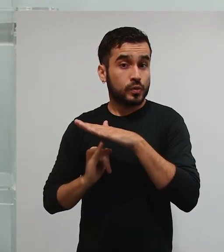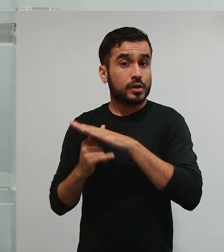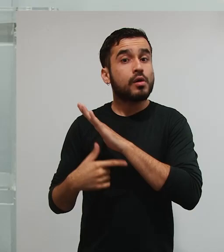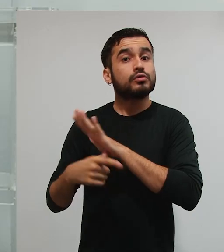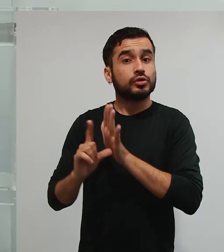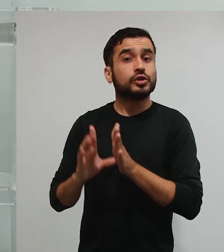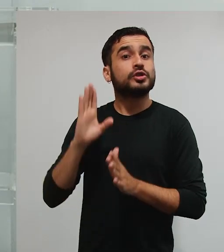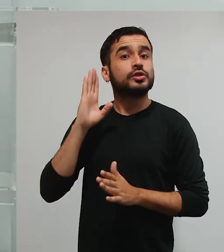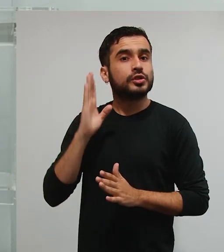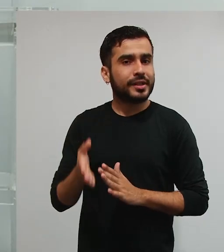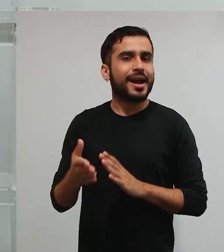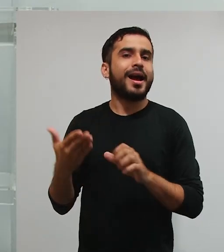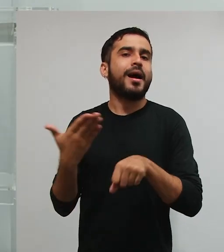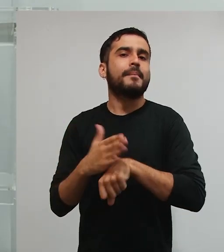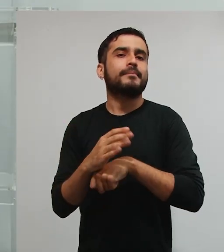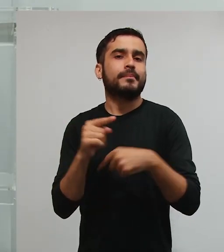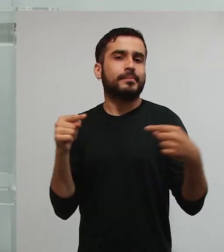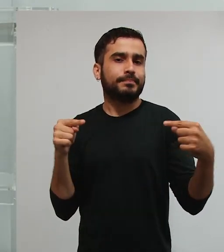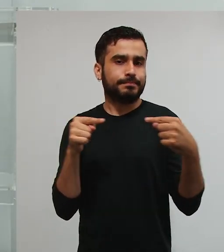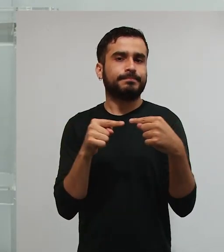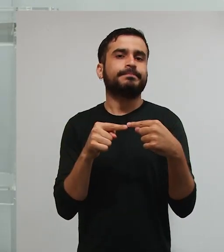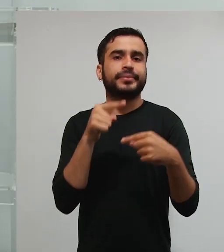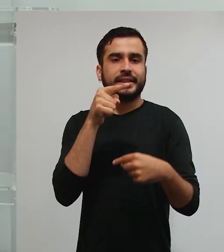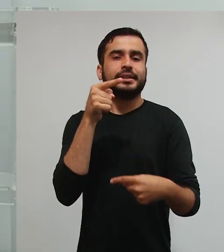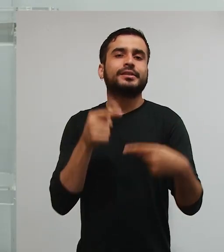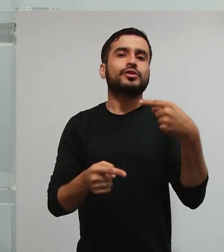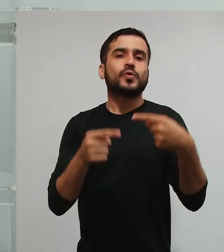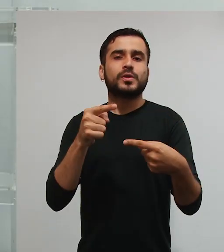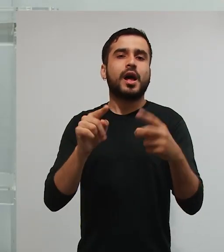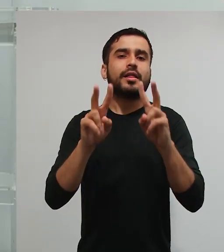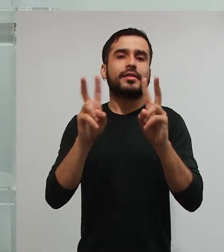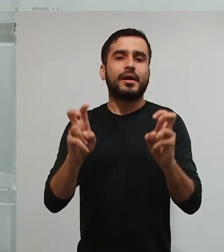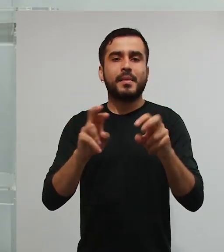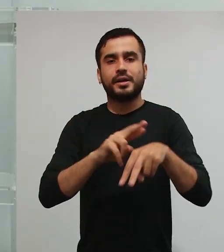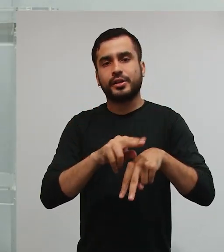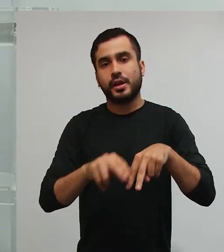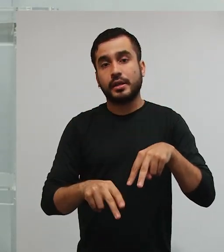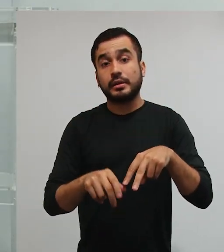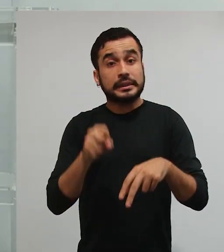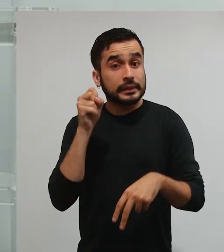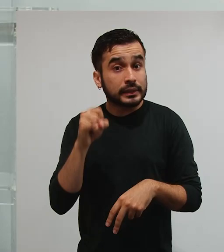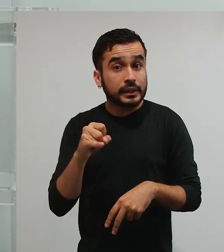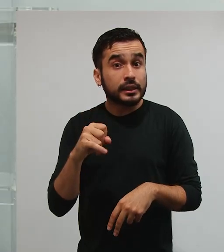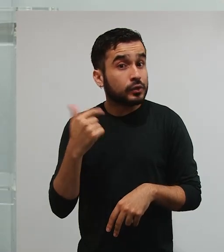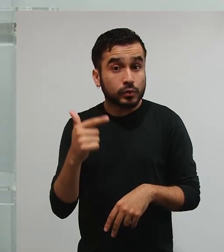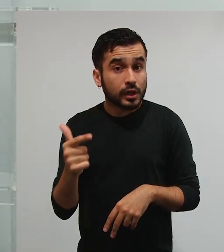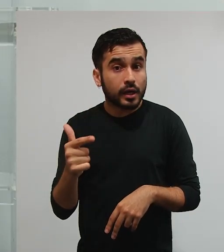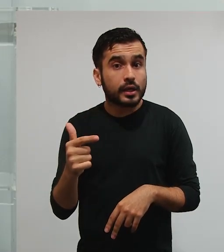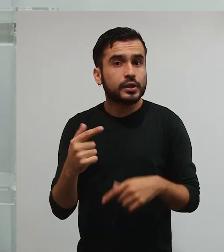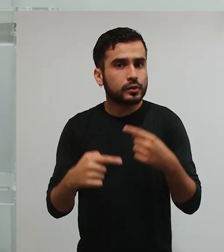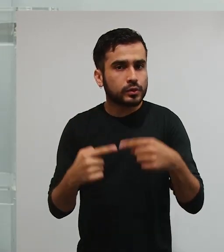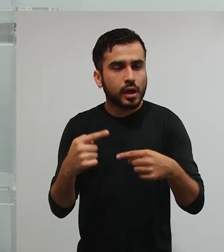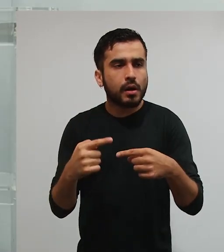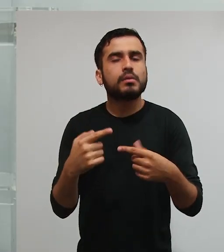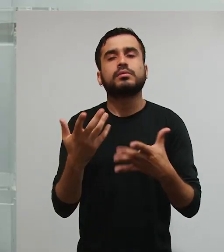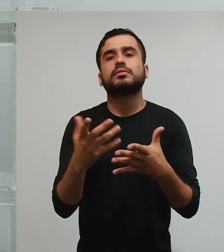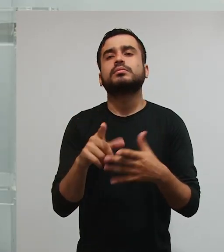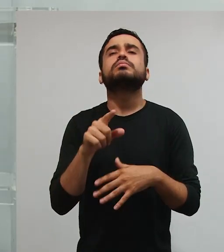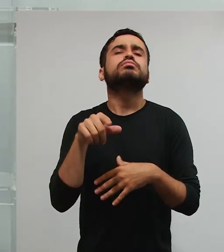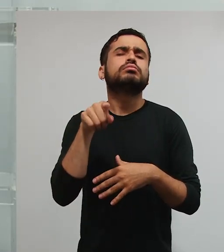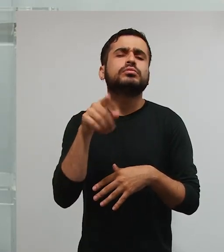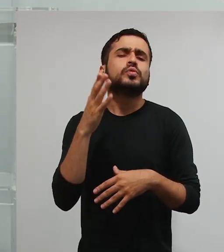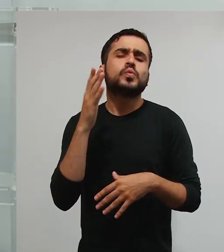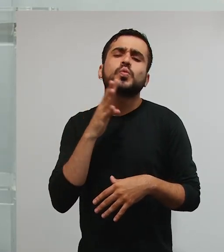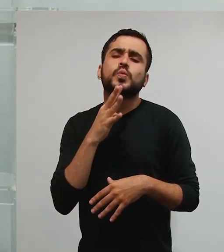alguma ação, alguma prática voltada à discussão do gênero. E se não fez, se ela conhece alguma prática ou ela tem ideia